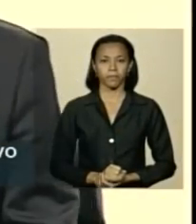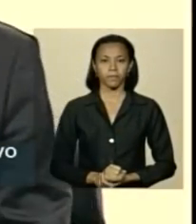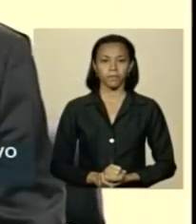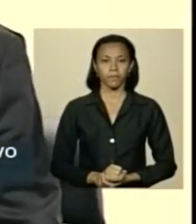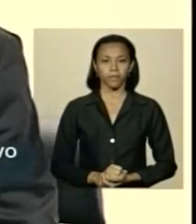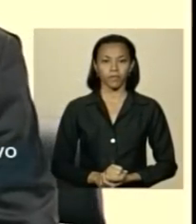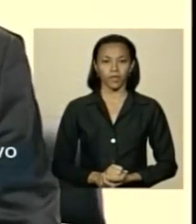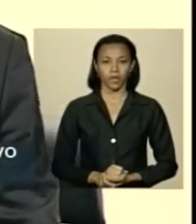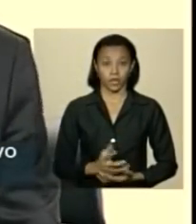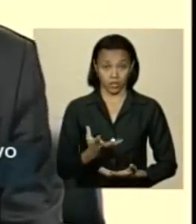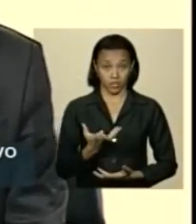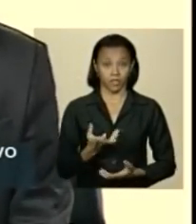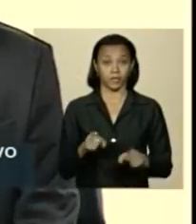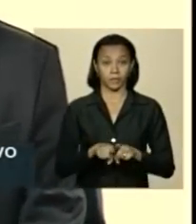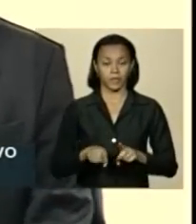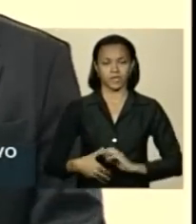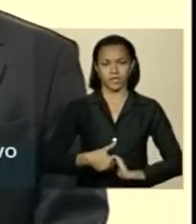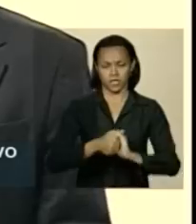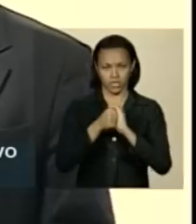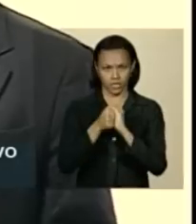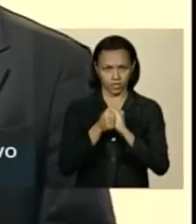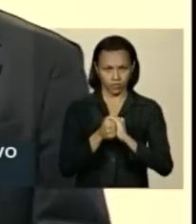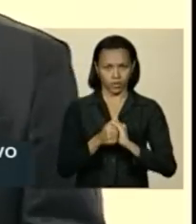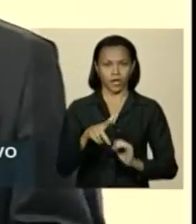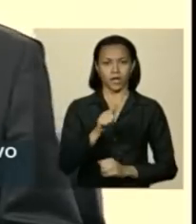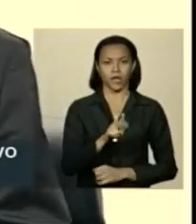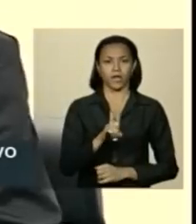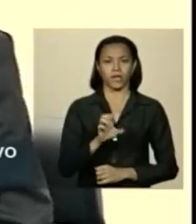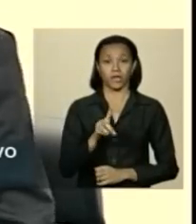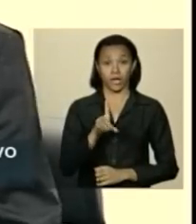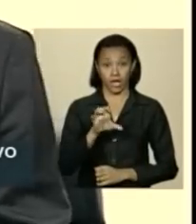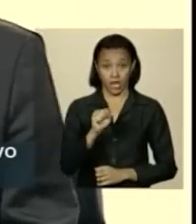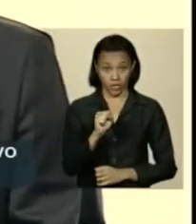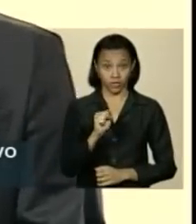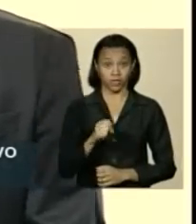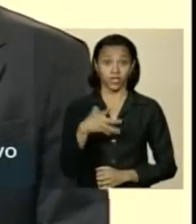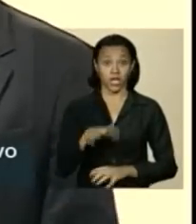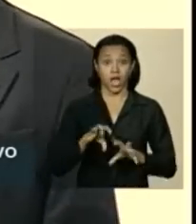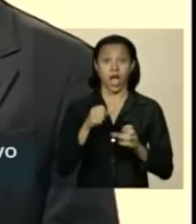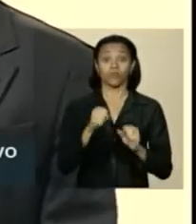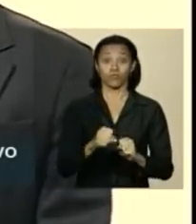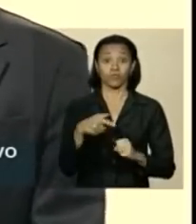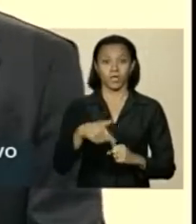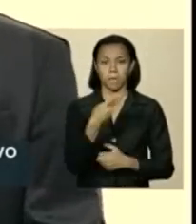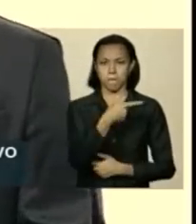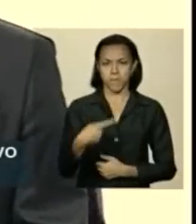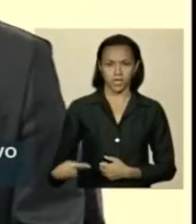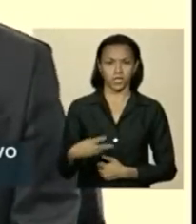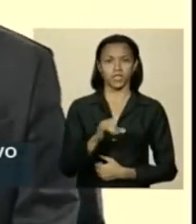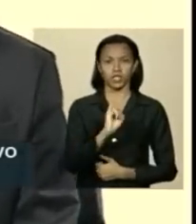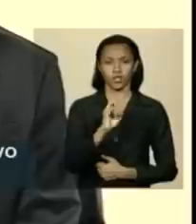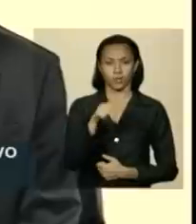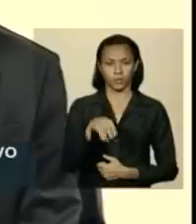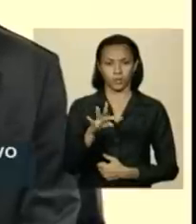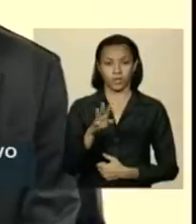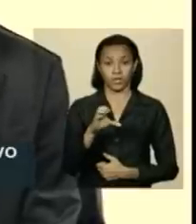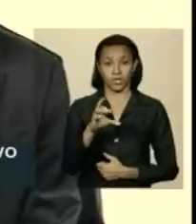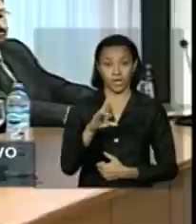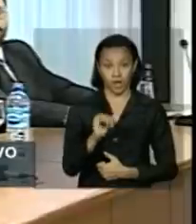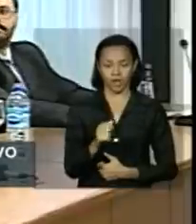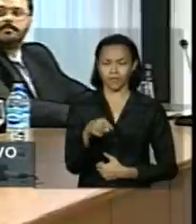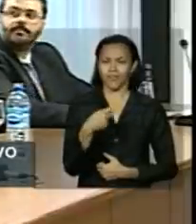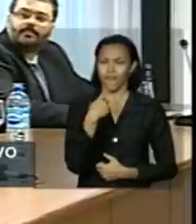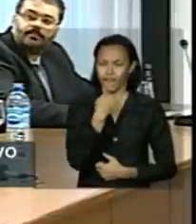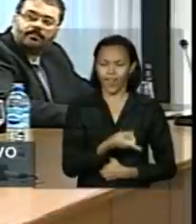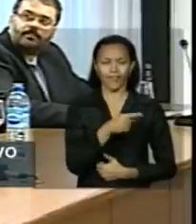queria saudar o Carlos Guedes que assume a presidência do INCRA e desejar Guedes a ti